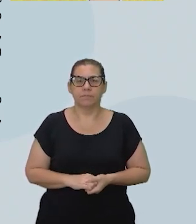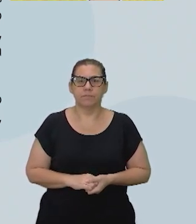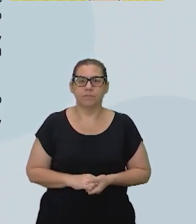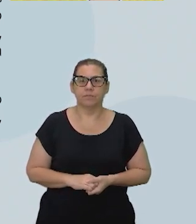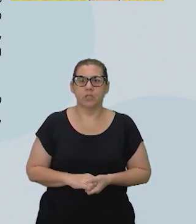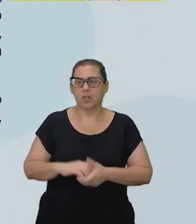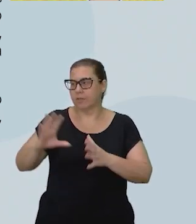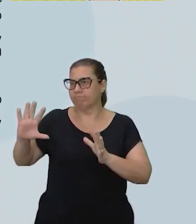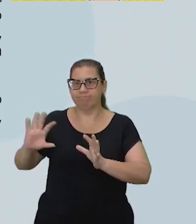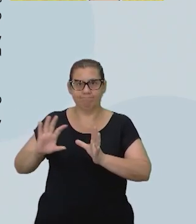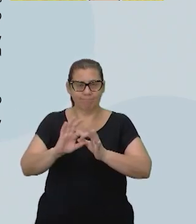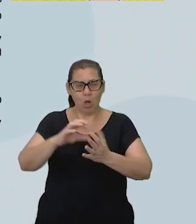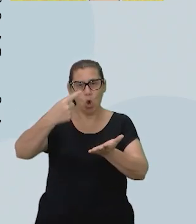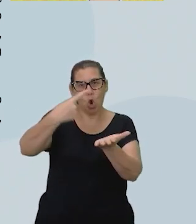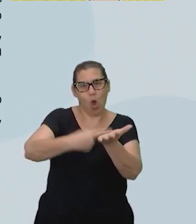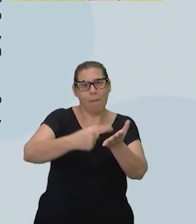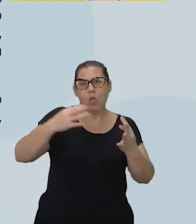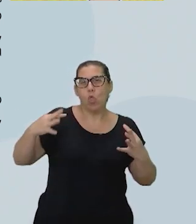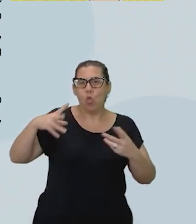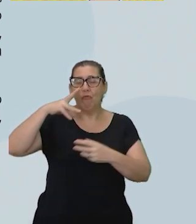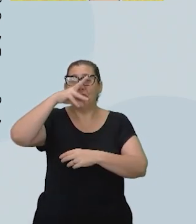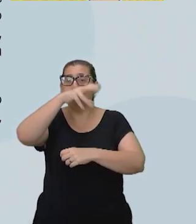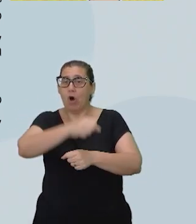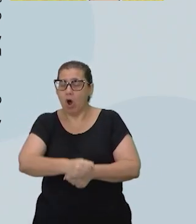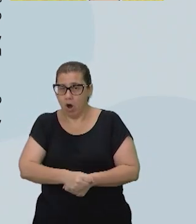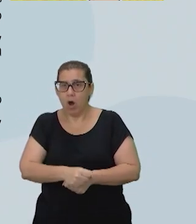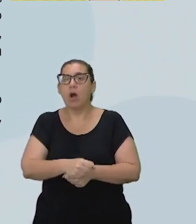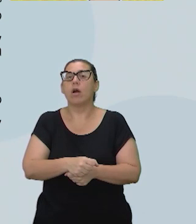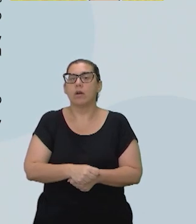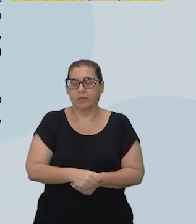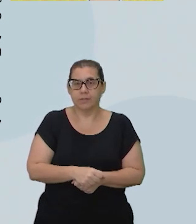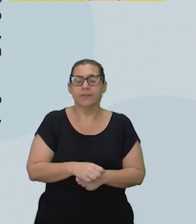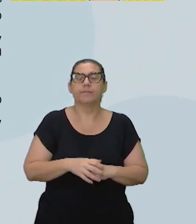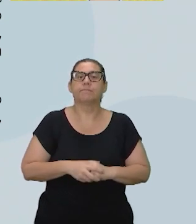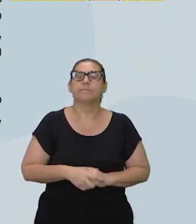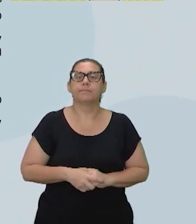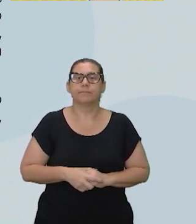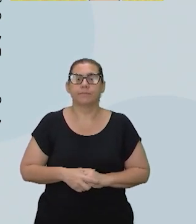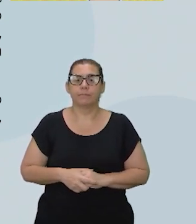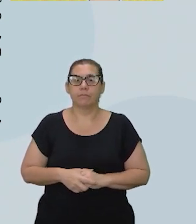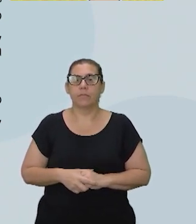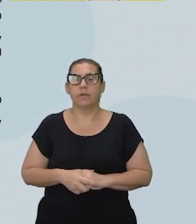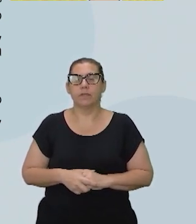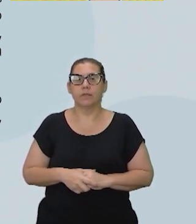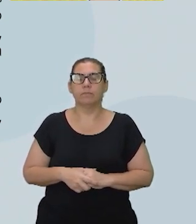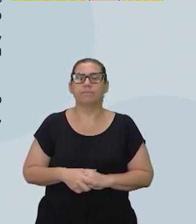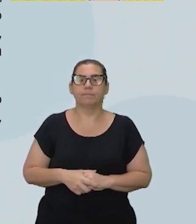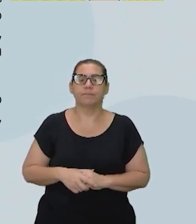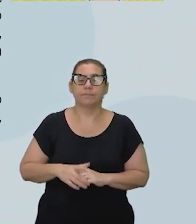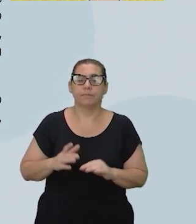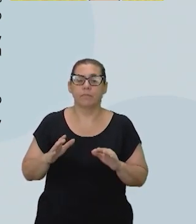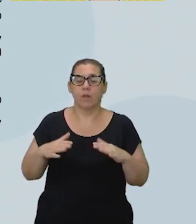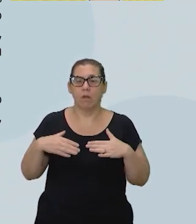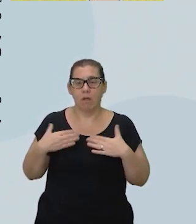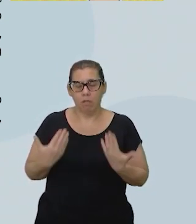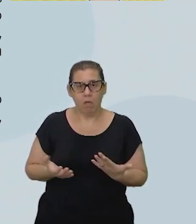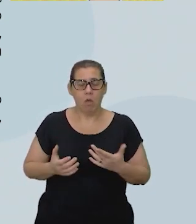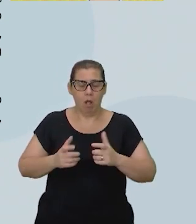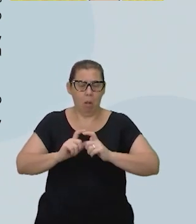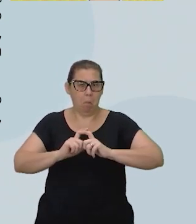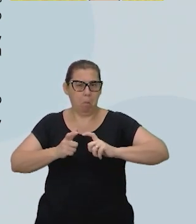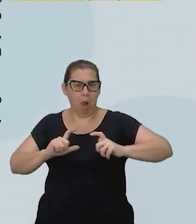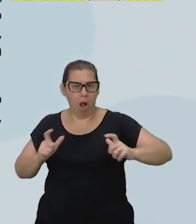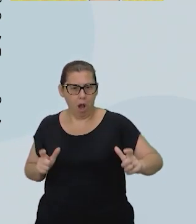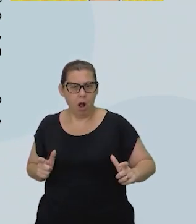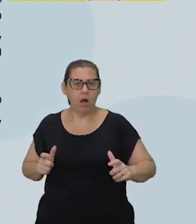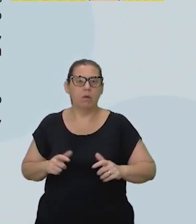essa junção, essa combinação de tons muito fortes, tons muito marcantes, né, na obra, tá? Então, gente, o exagero da pop art,